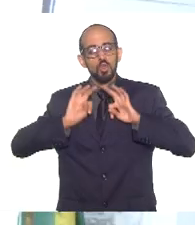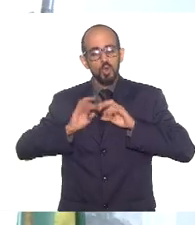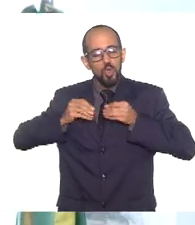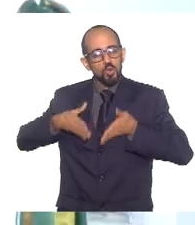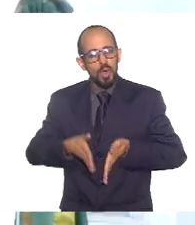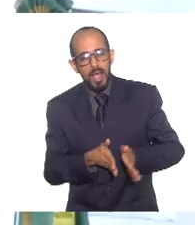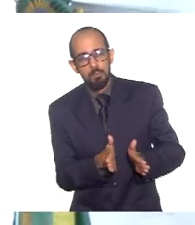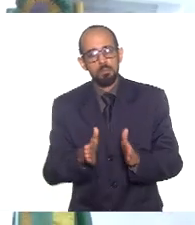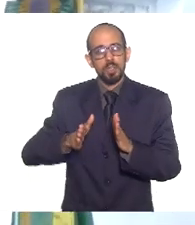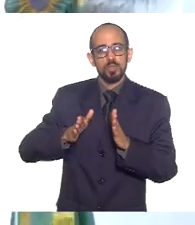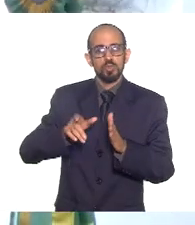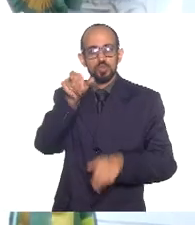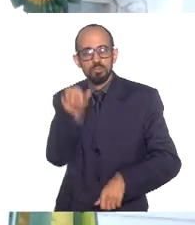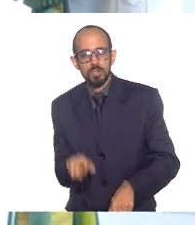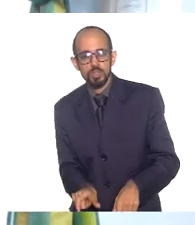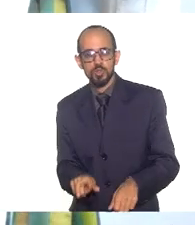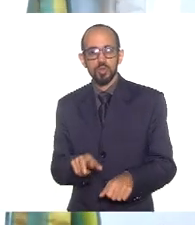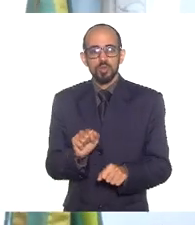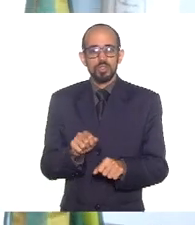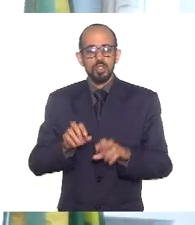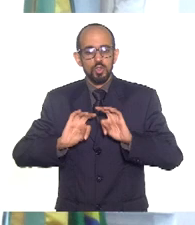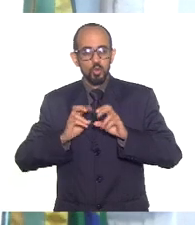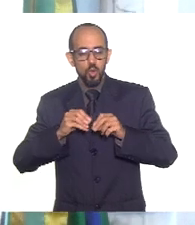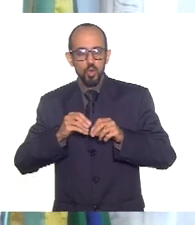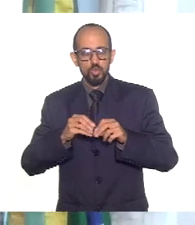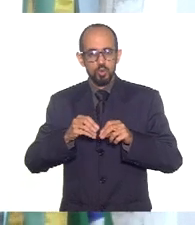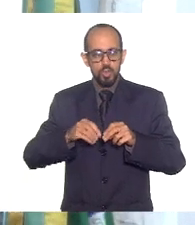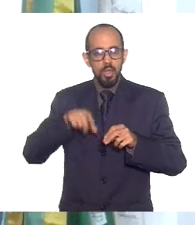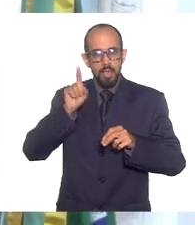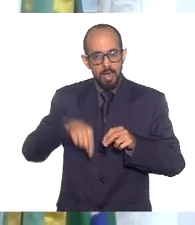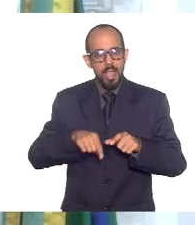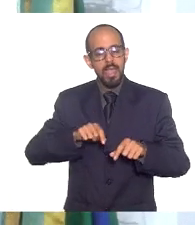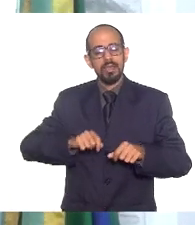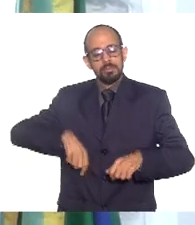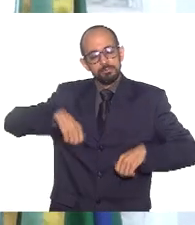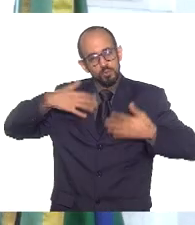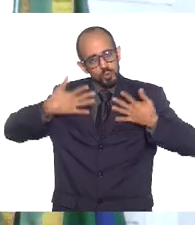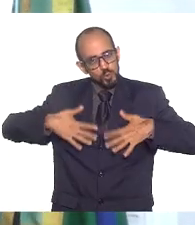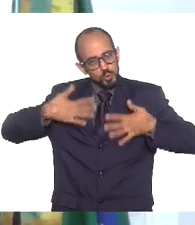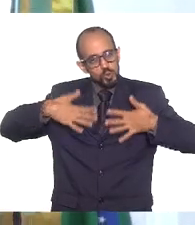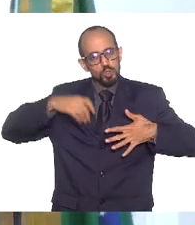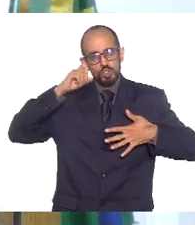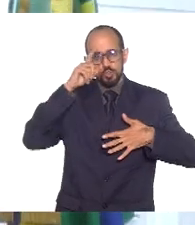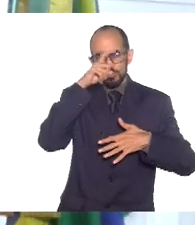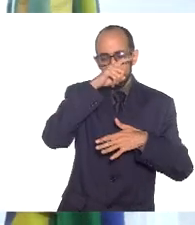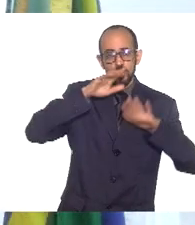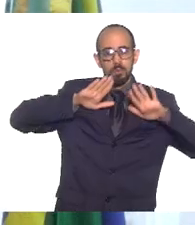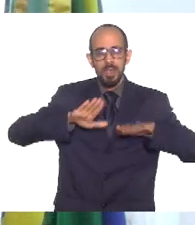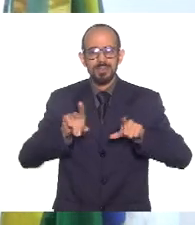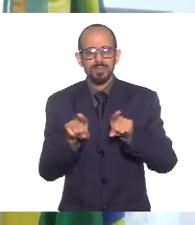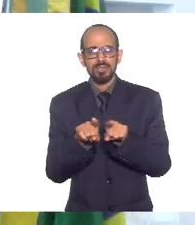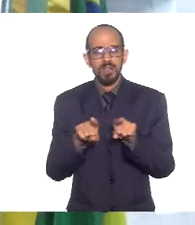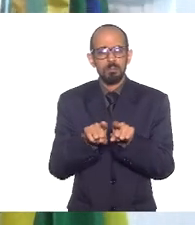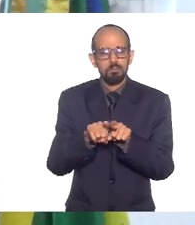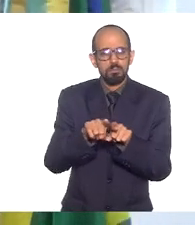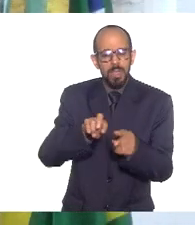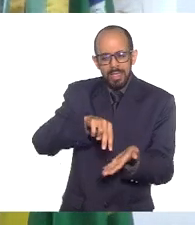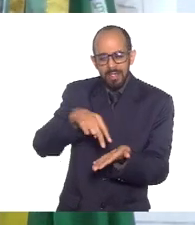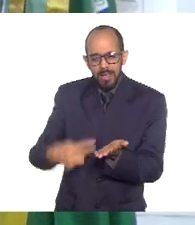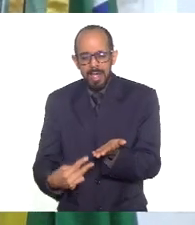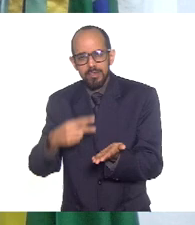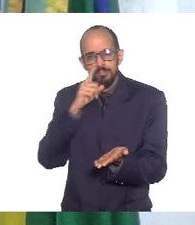gente em todo o caminho da gente é resvaloso mas também cair não prejudica